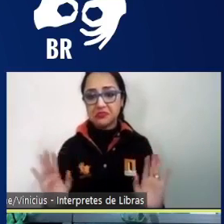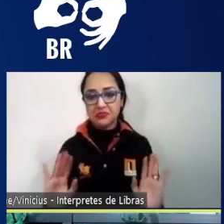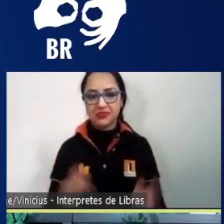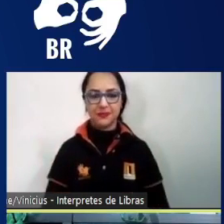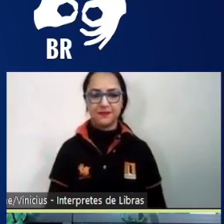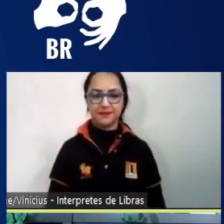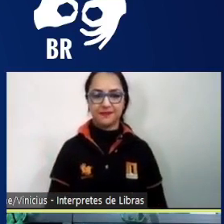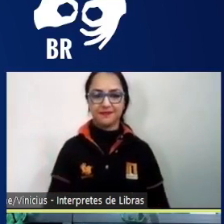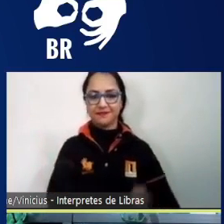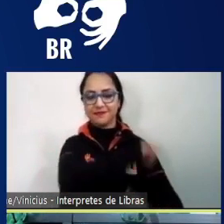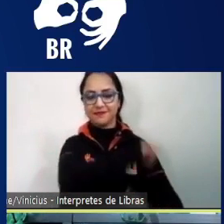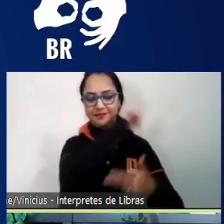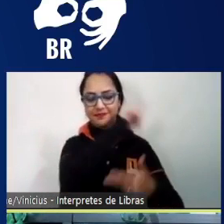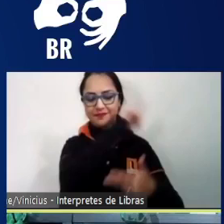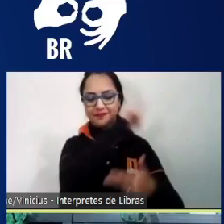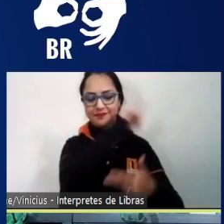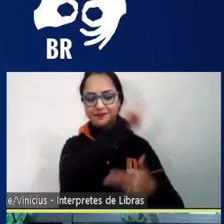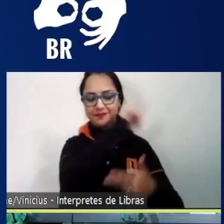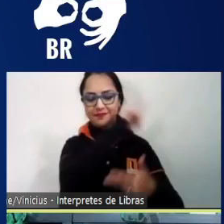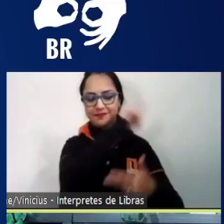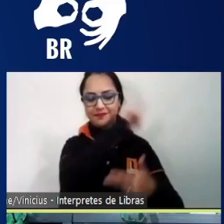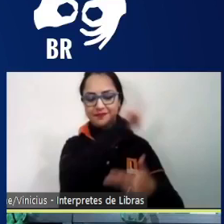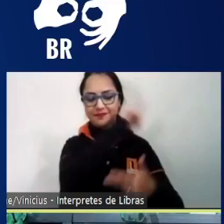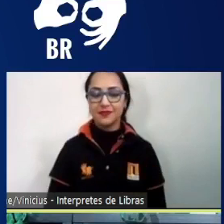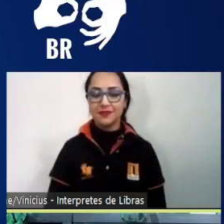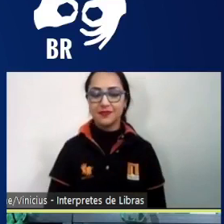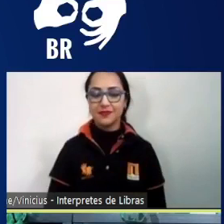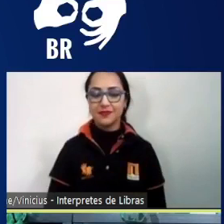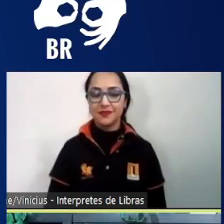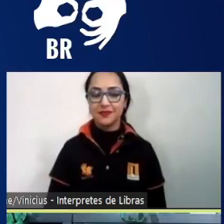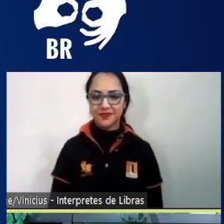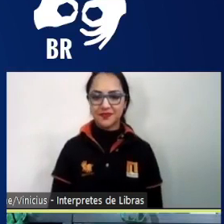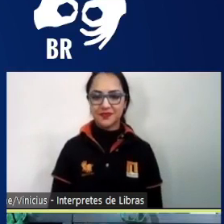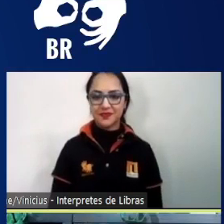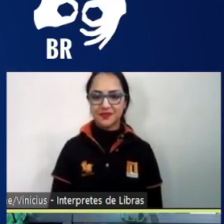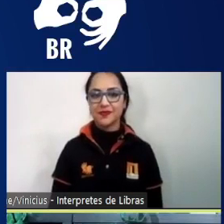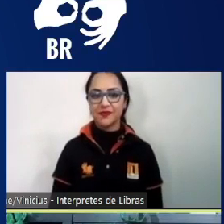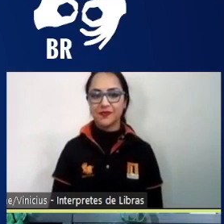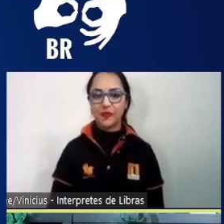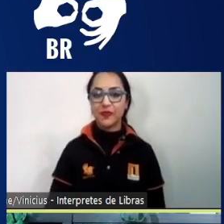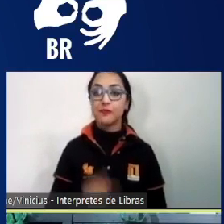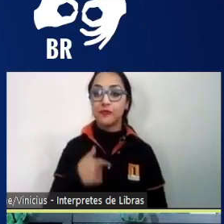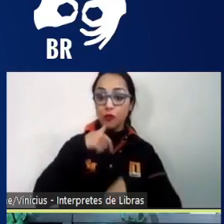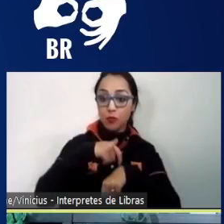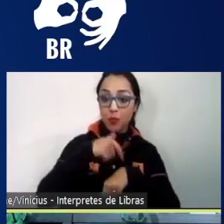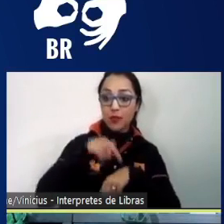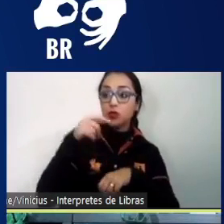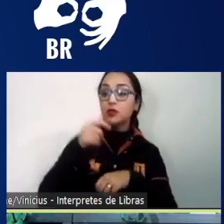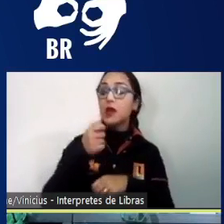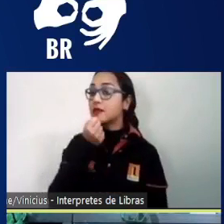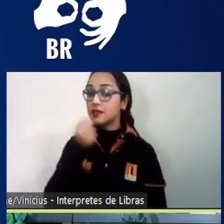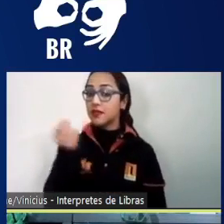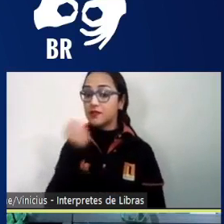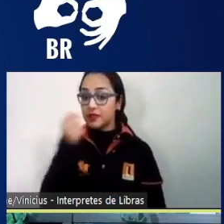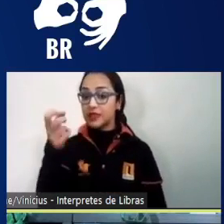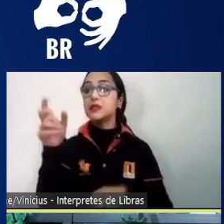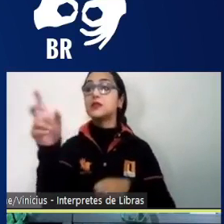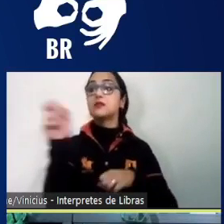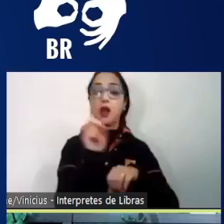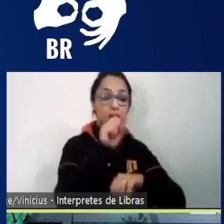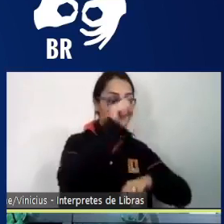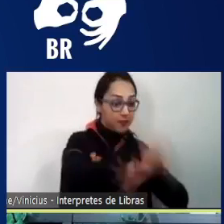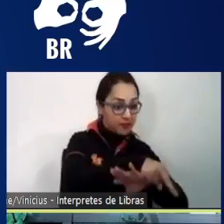outro ponto também é o recrutamento e seleção, o processo de alocação,